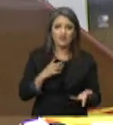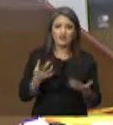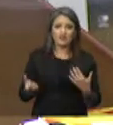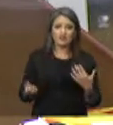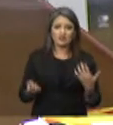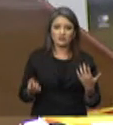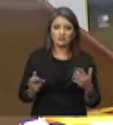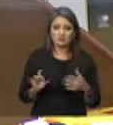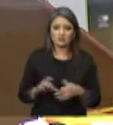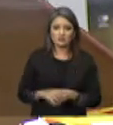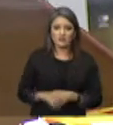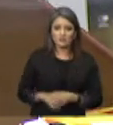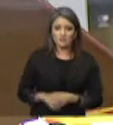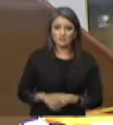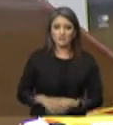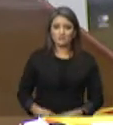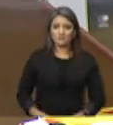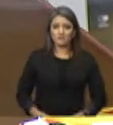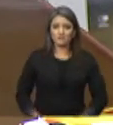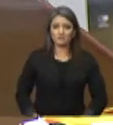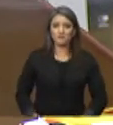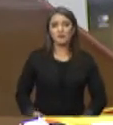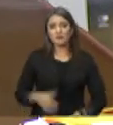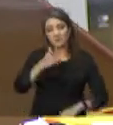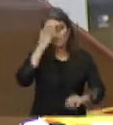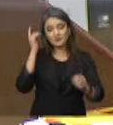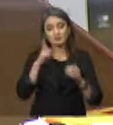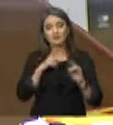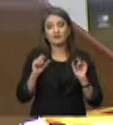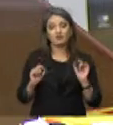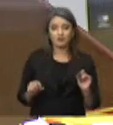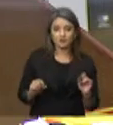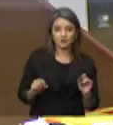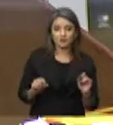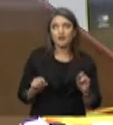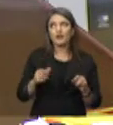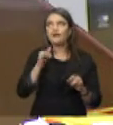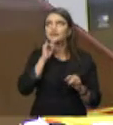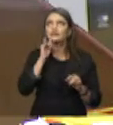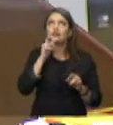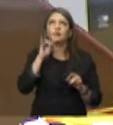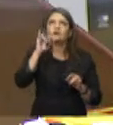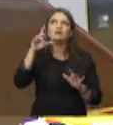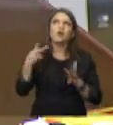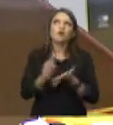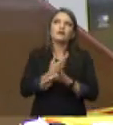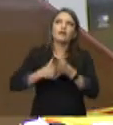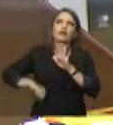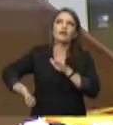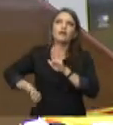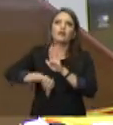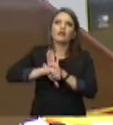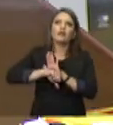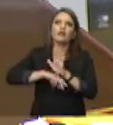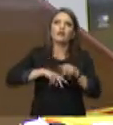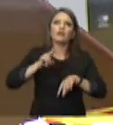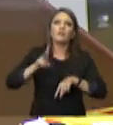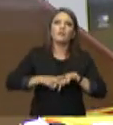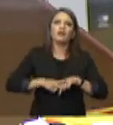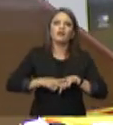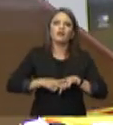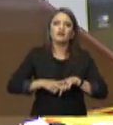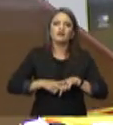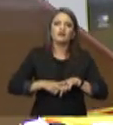Apenas sem fazer nenhuma comparação é a prescrição de crimes cuja a pena de